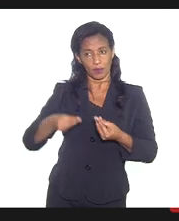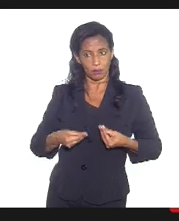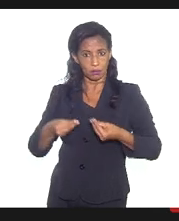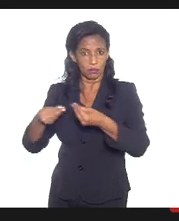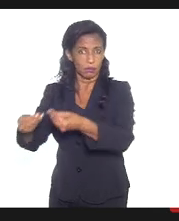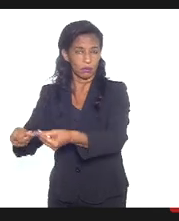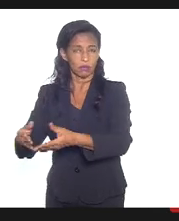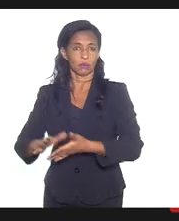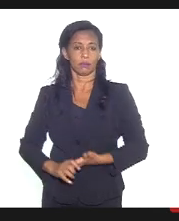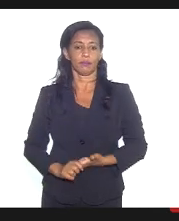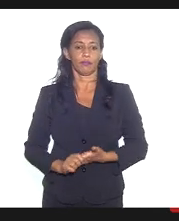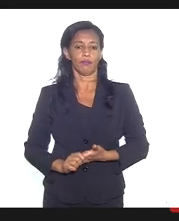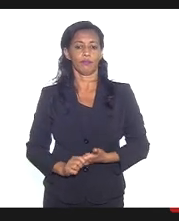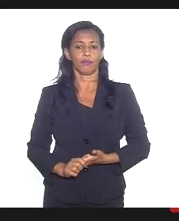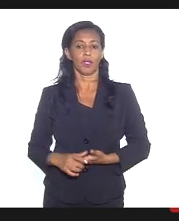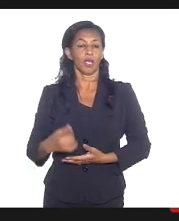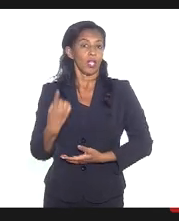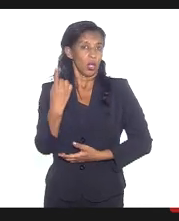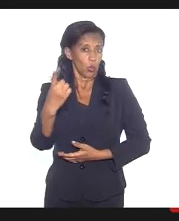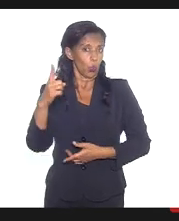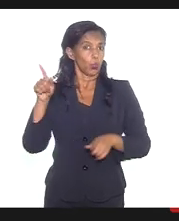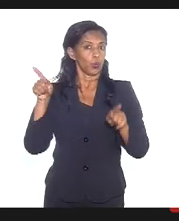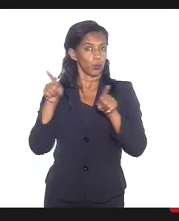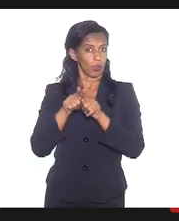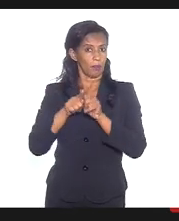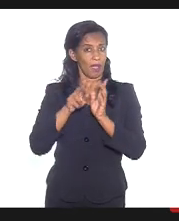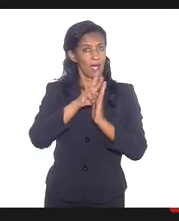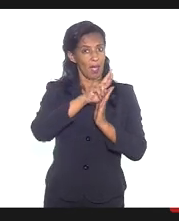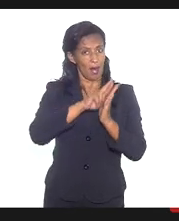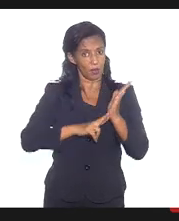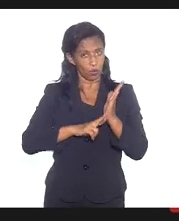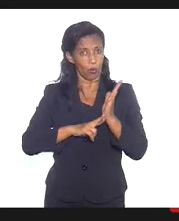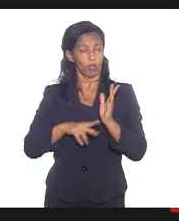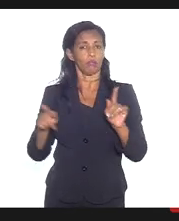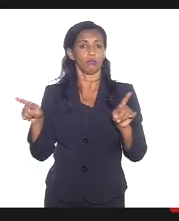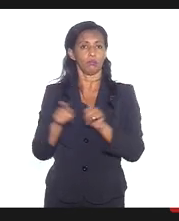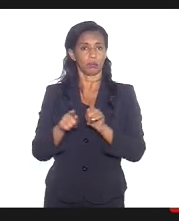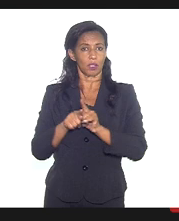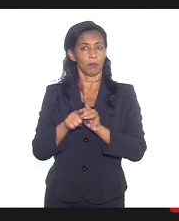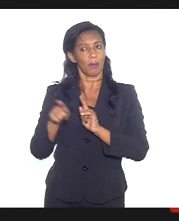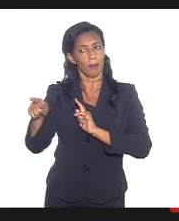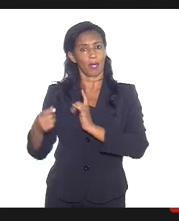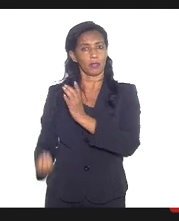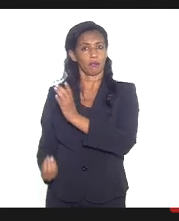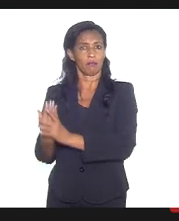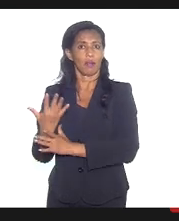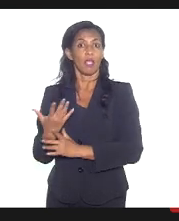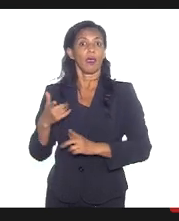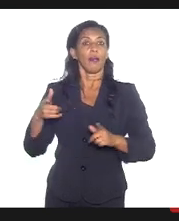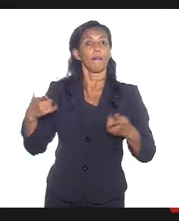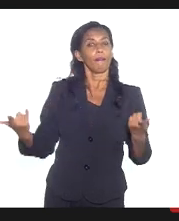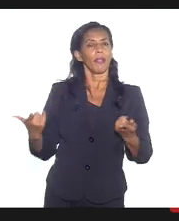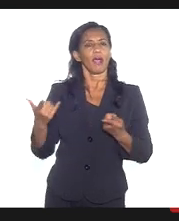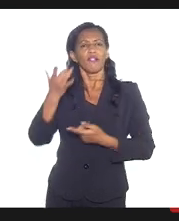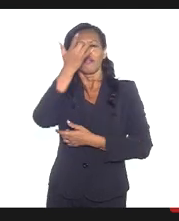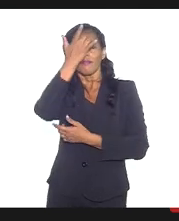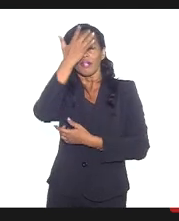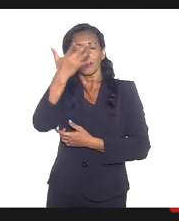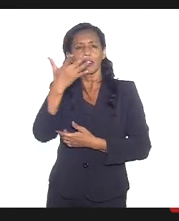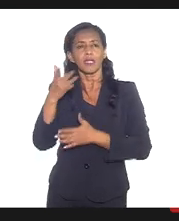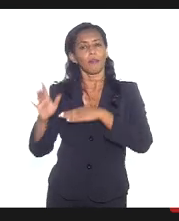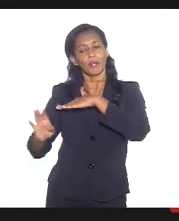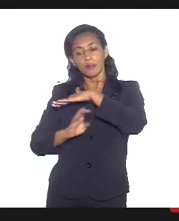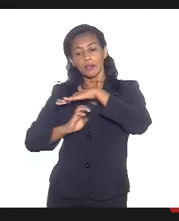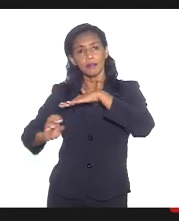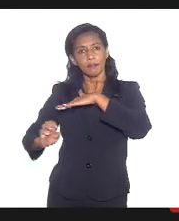E um RAF que a gente abriu, né, um relatório de ação fiscal, também para essa criação. Isso para facilitar para as empresas,